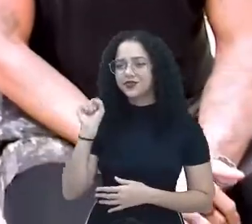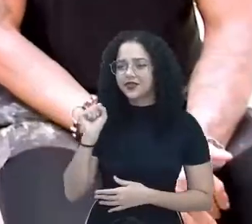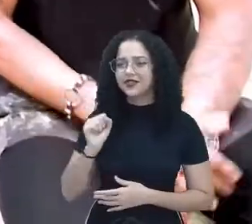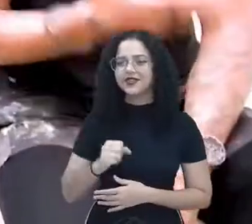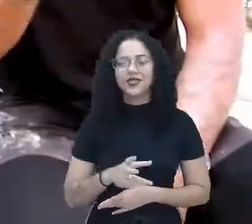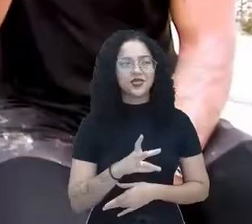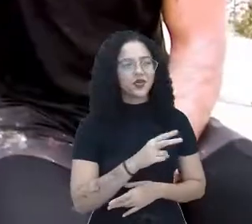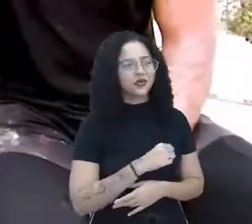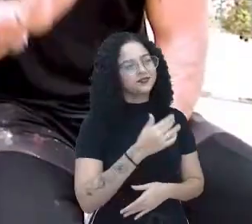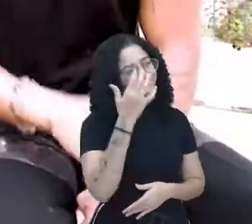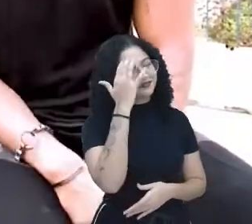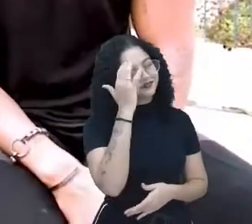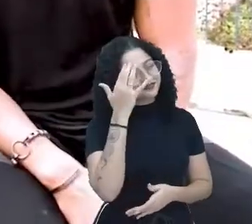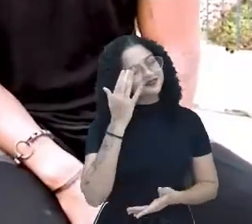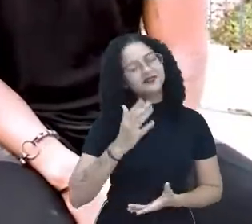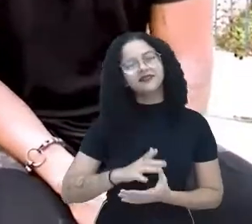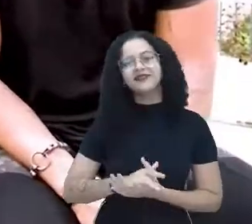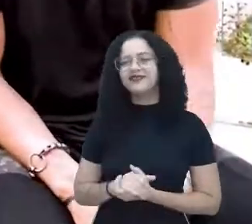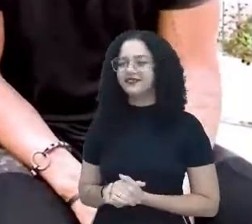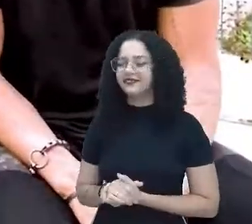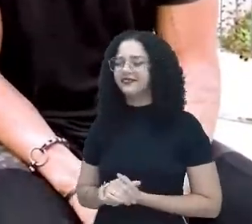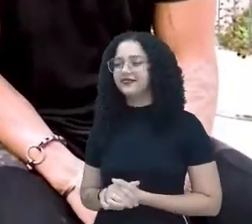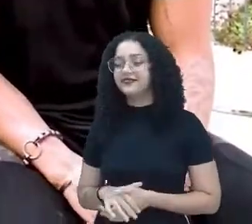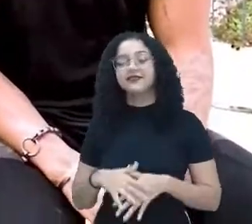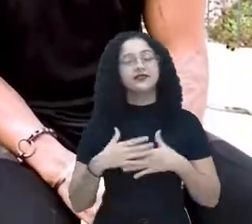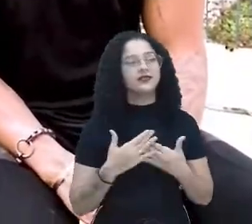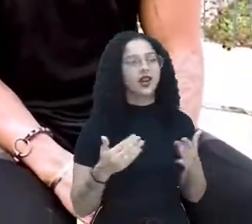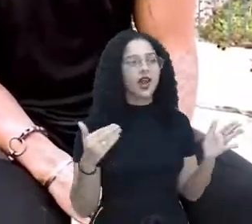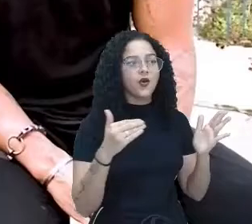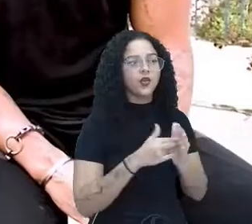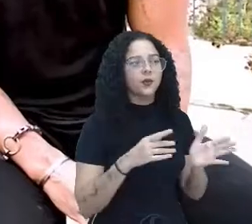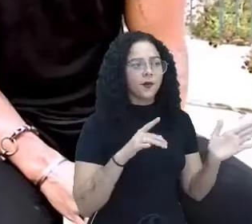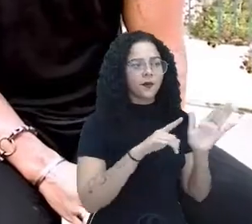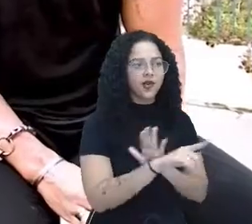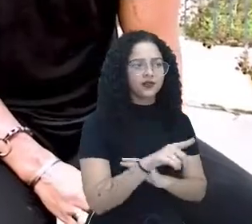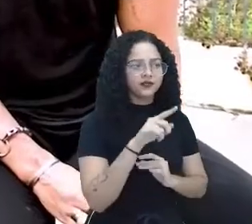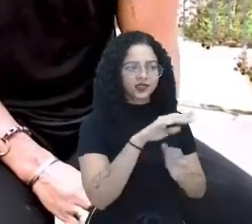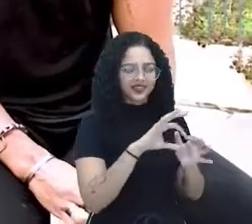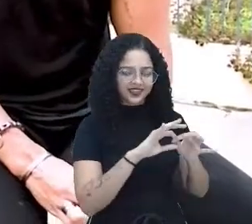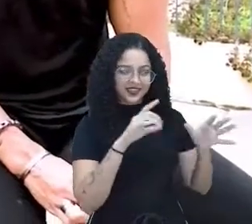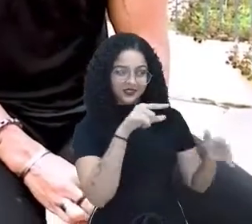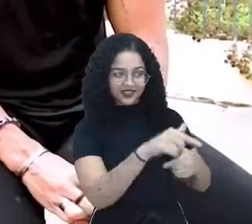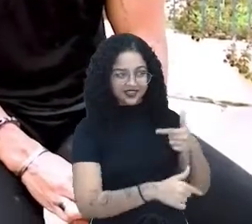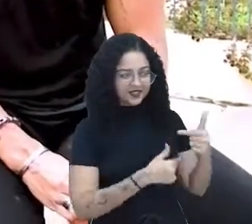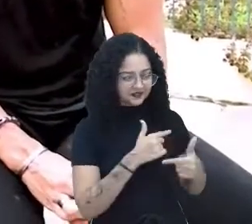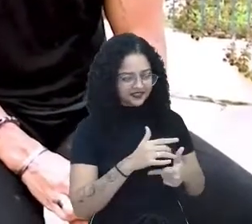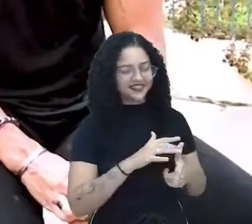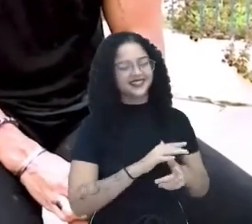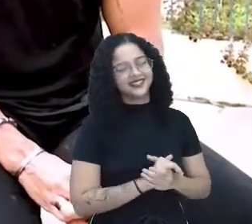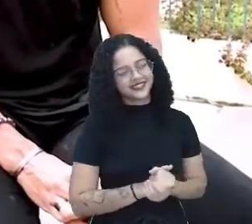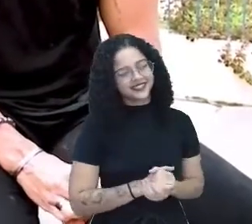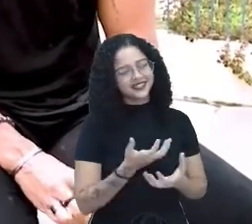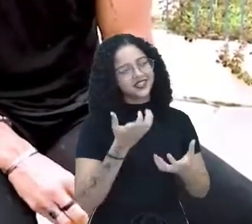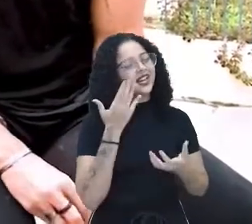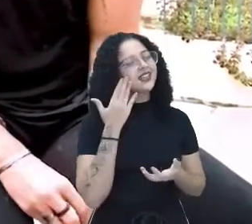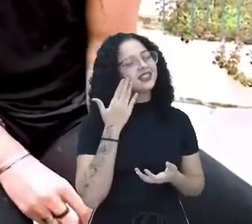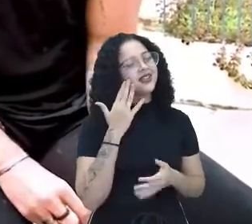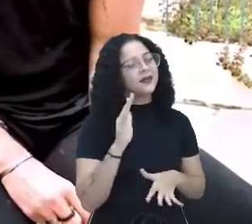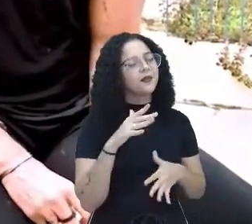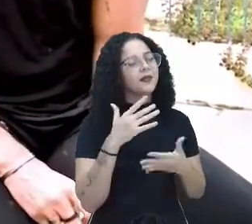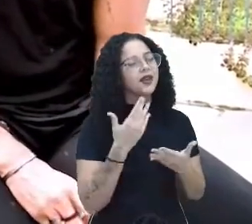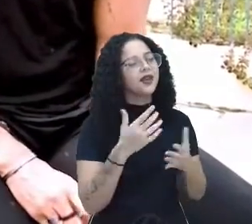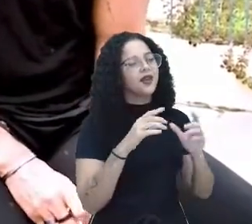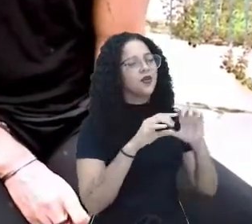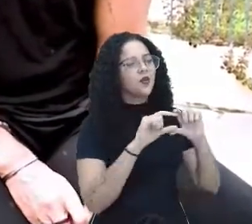Então, compreendo. Por exemplo, assim, né? E aí, a última pergunta para eu deixar você trabalhar, né? Eu queria saber, assim, uma